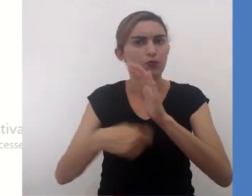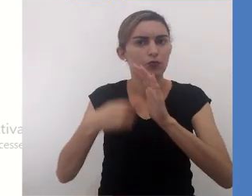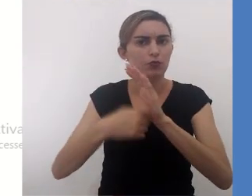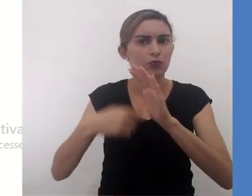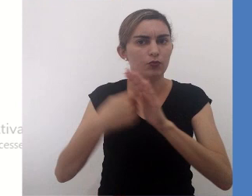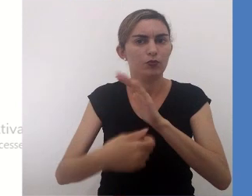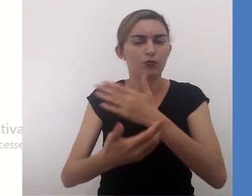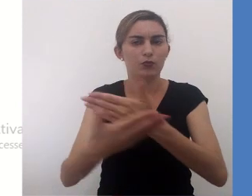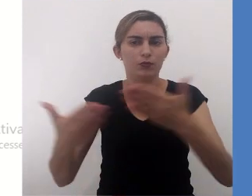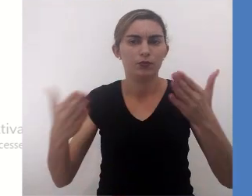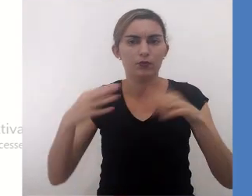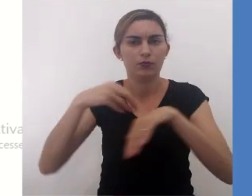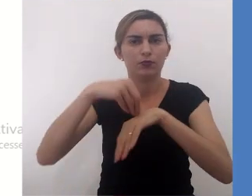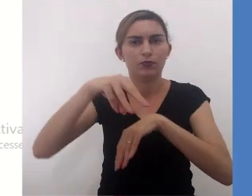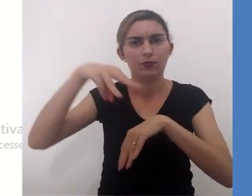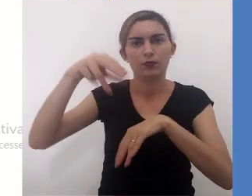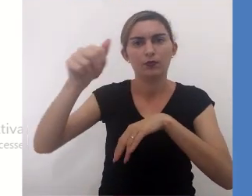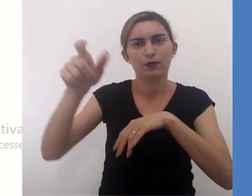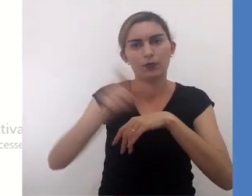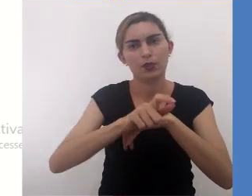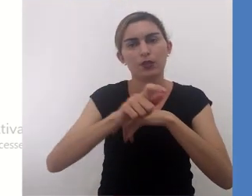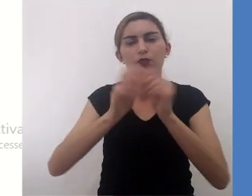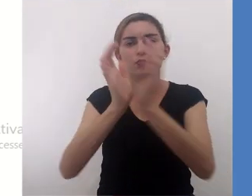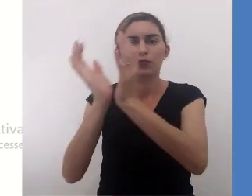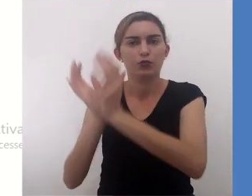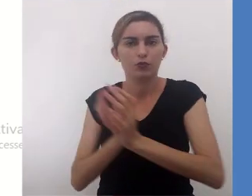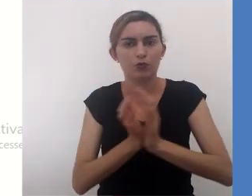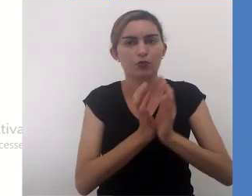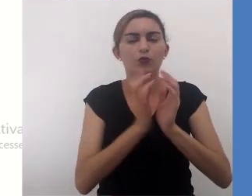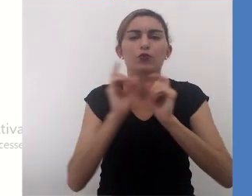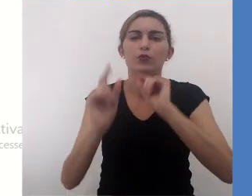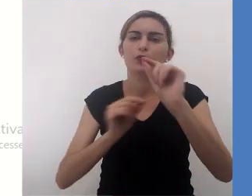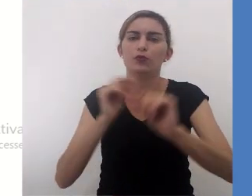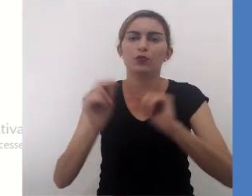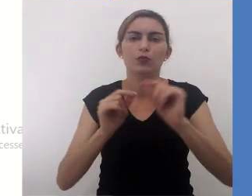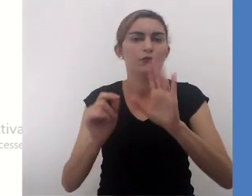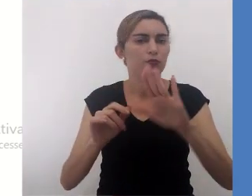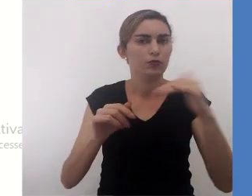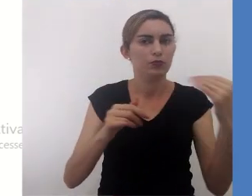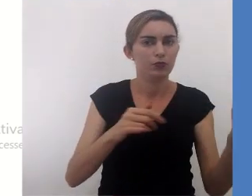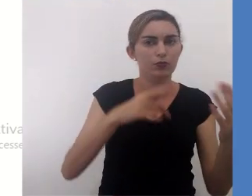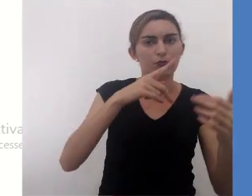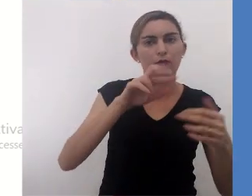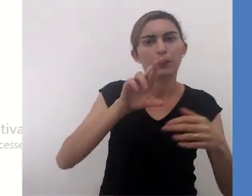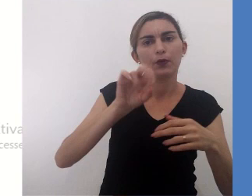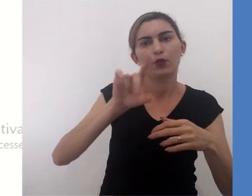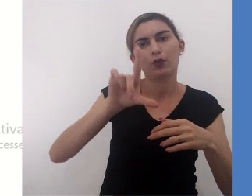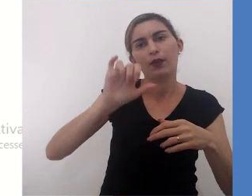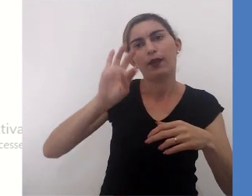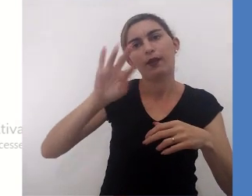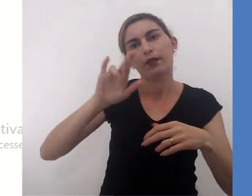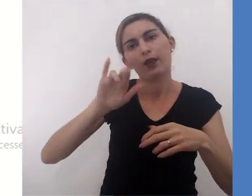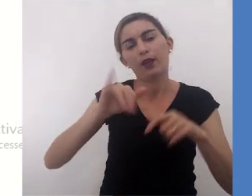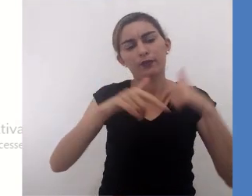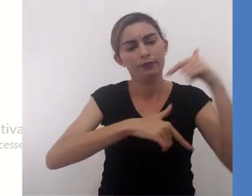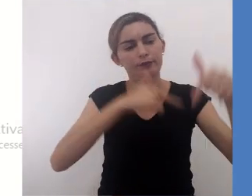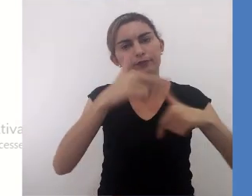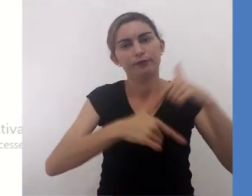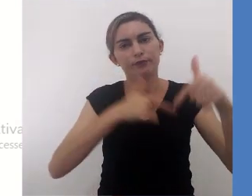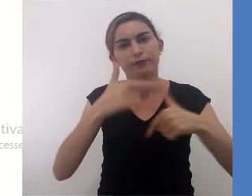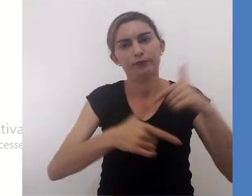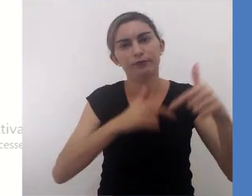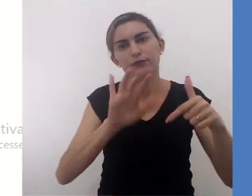por Marx, né? A luta de classes que vai envolver quem? De um lado o proletário, trabalhador, do outro lado